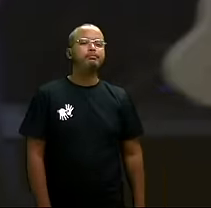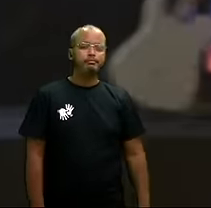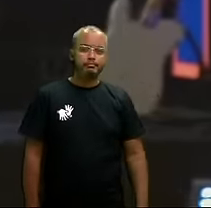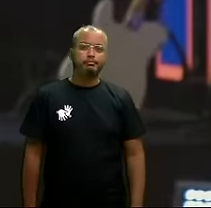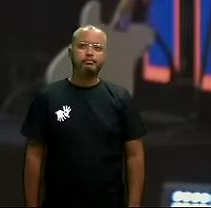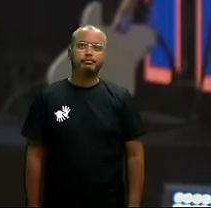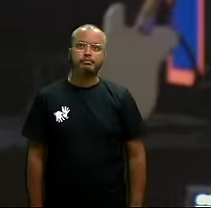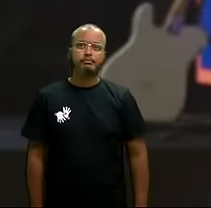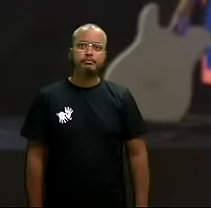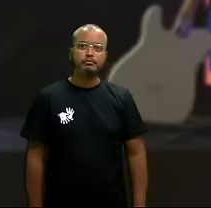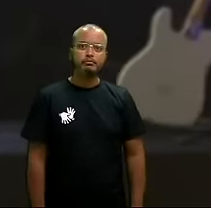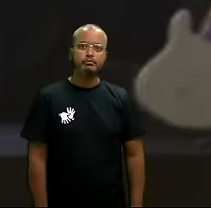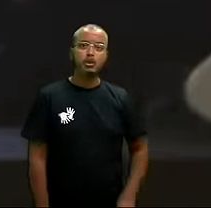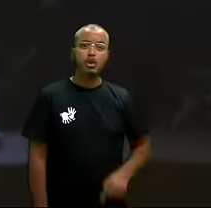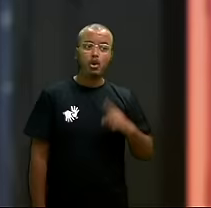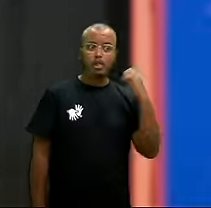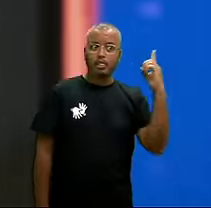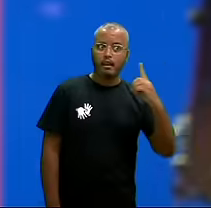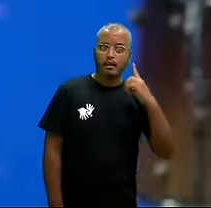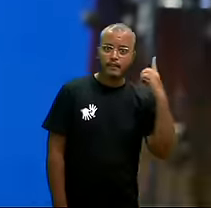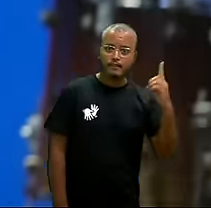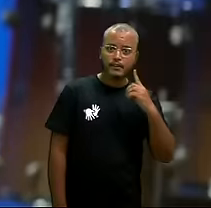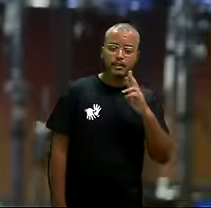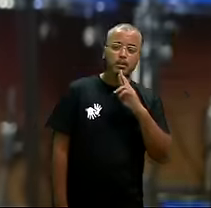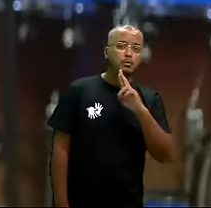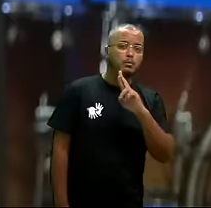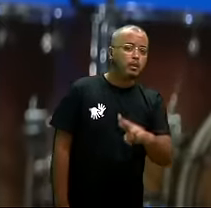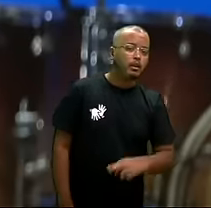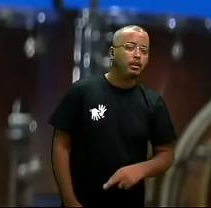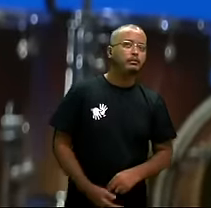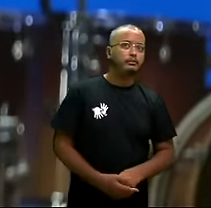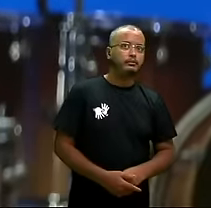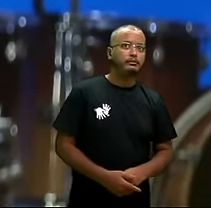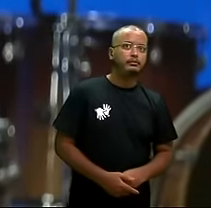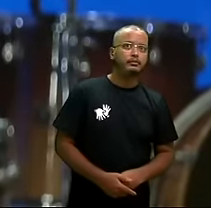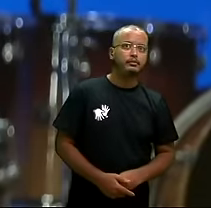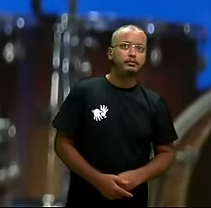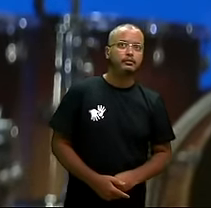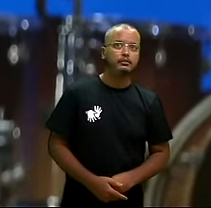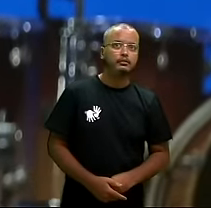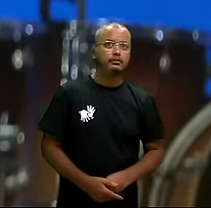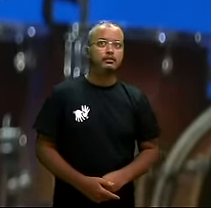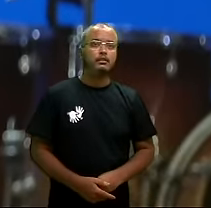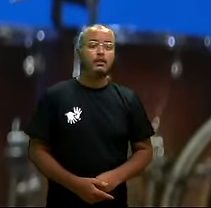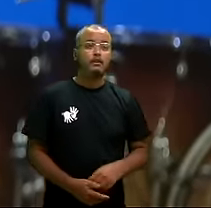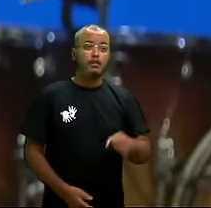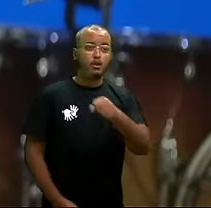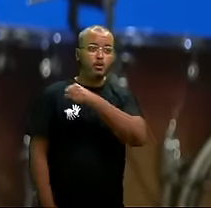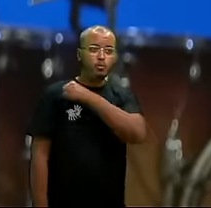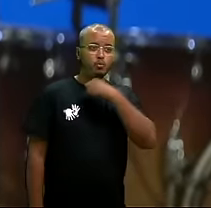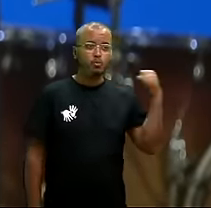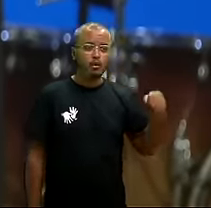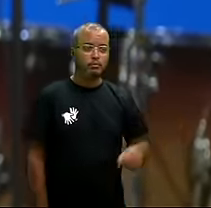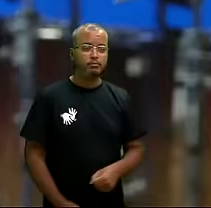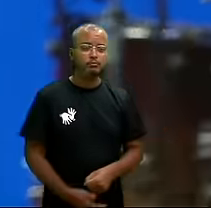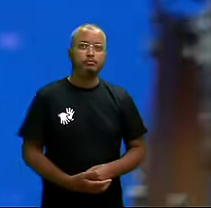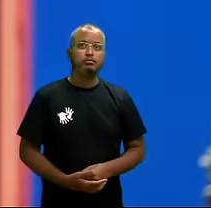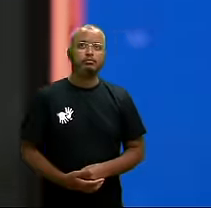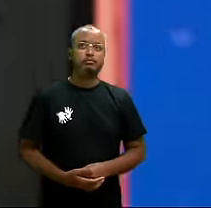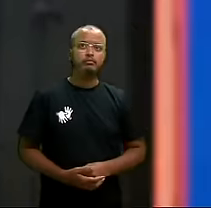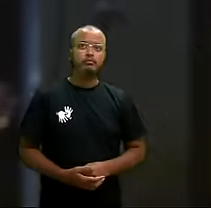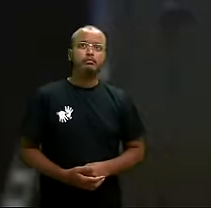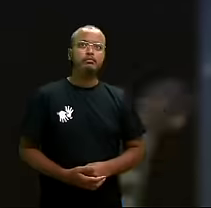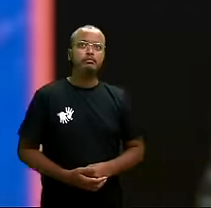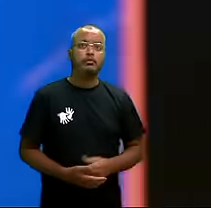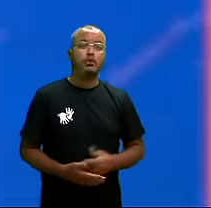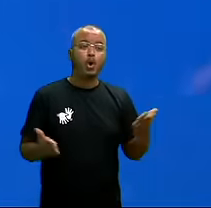Olha o roivinho, o ferruginho, o bonitinho. Fala assim: ó, vá! Hoje eu arranco tua cabeça. Hoje eu